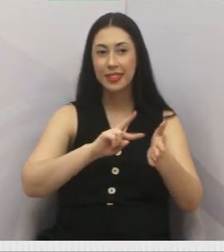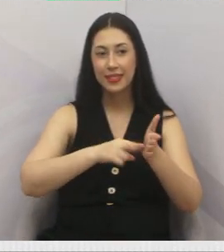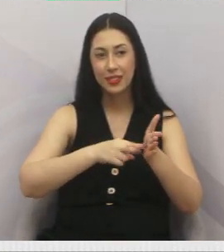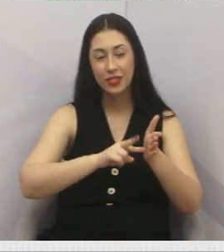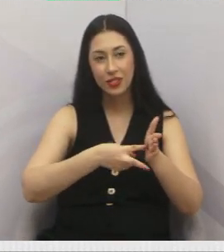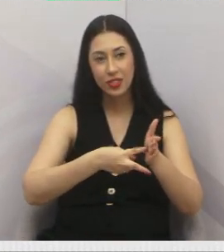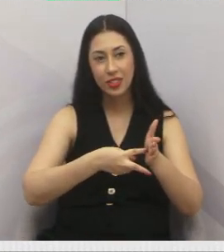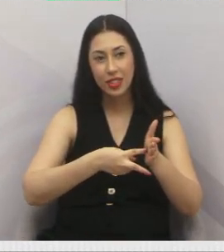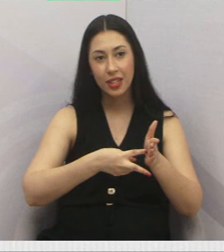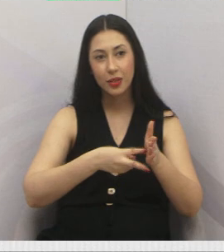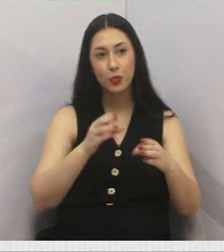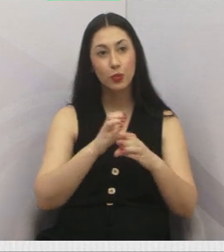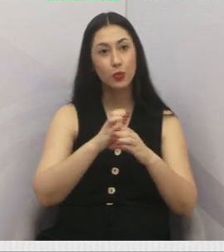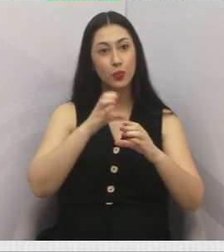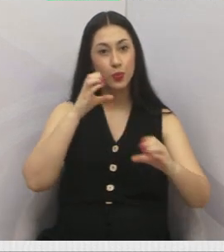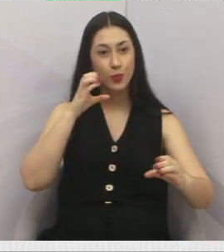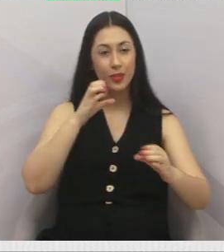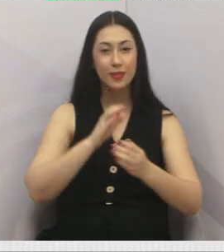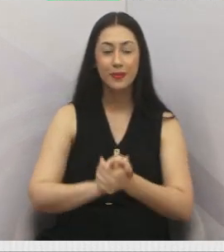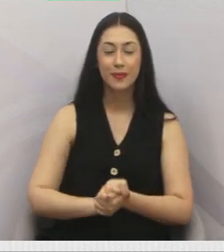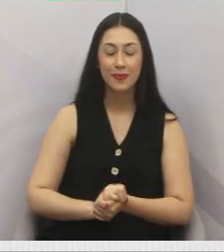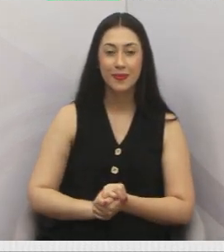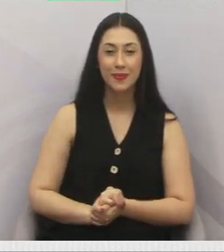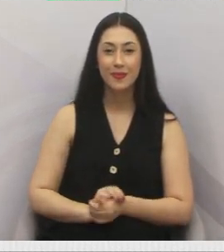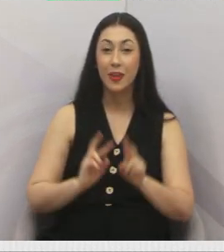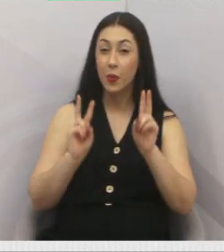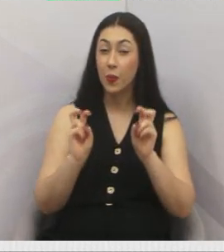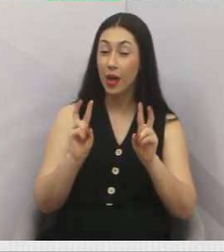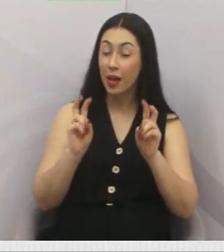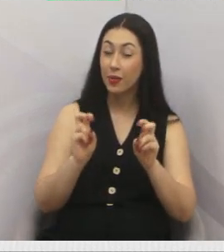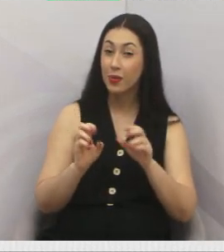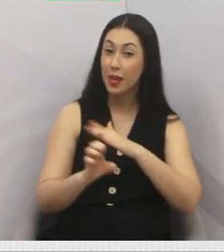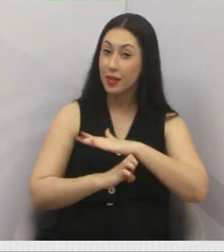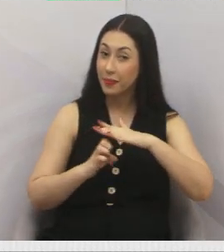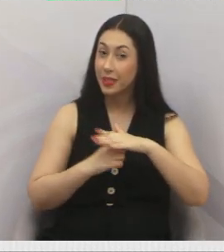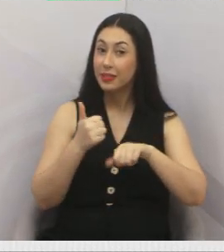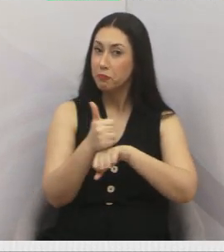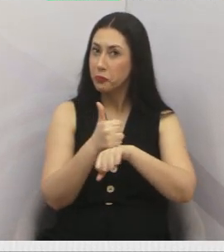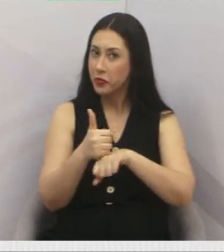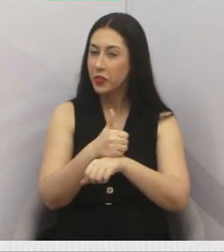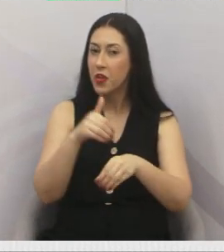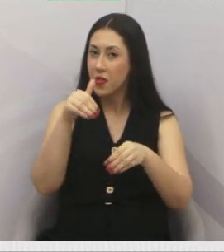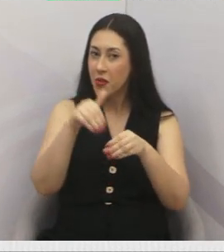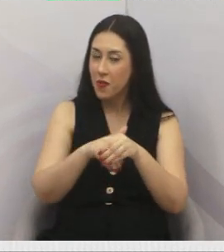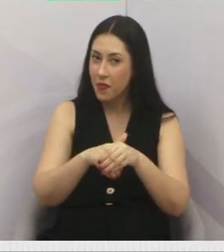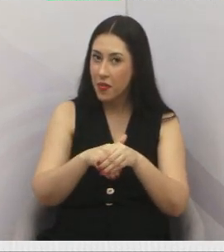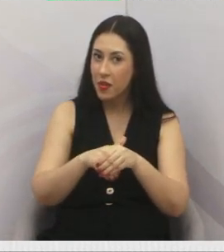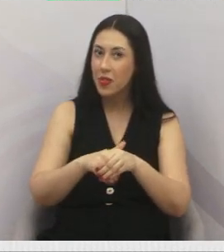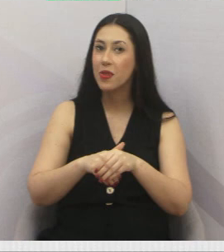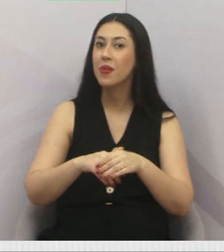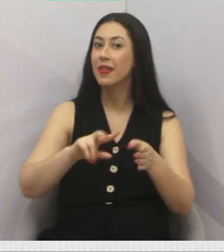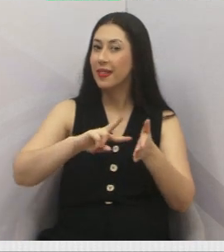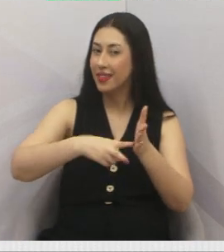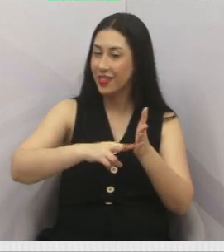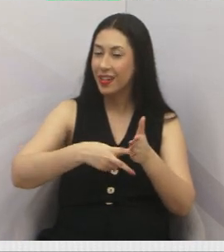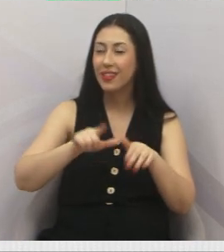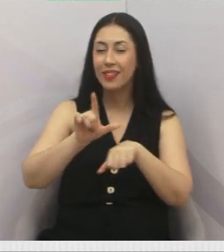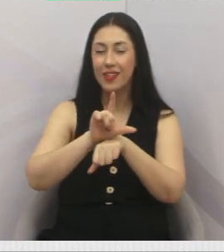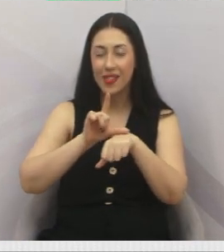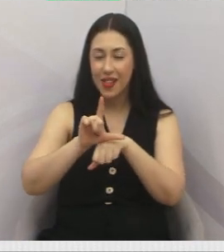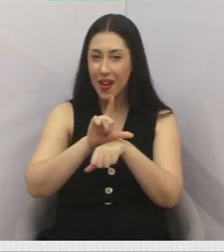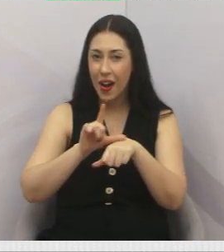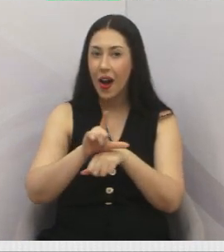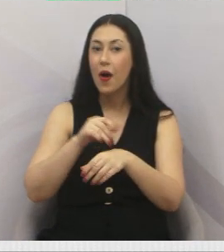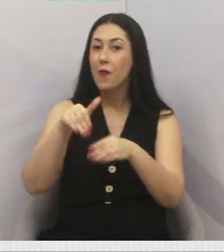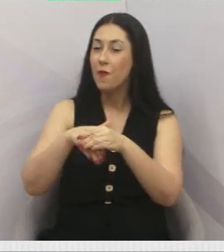Sindicatos dos Engenheiros. Segmento Empresas e Entidades Profissionais, um voto para Sincomércio. Segmento